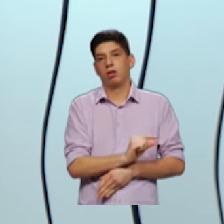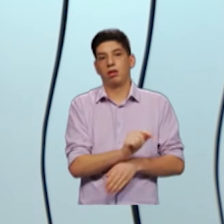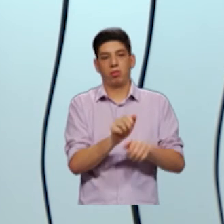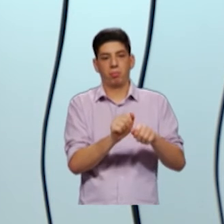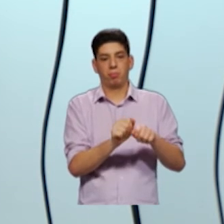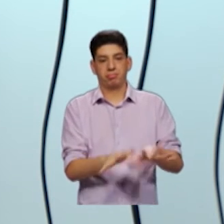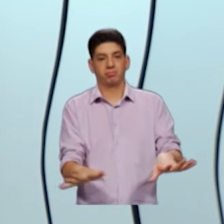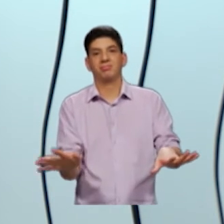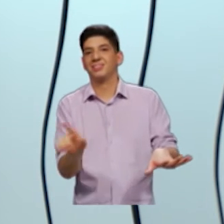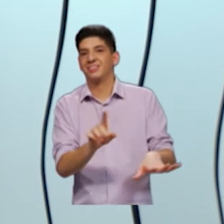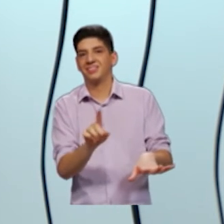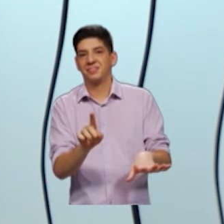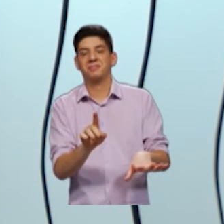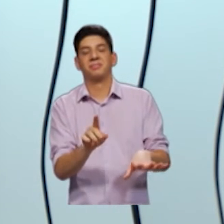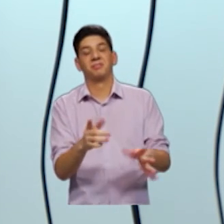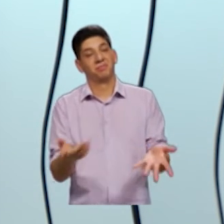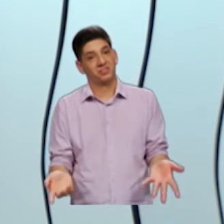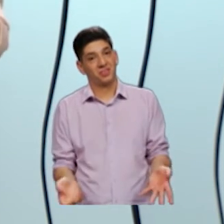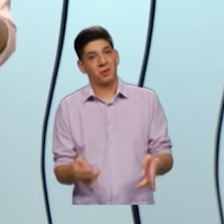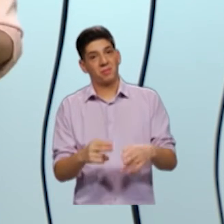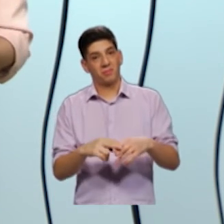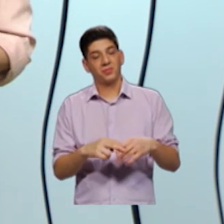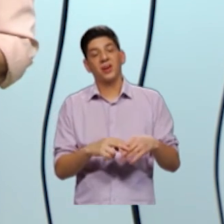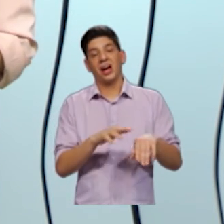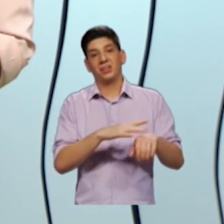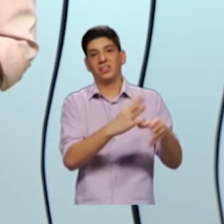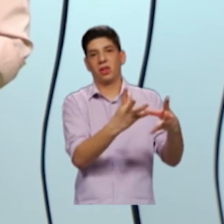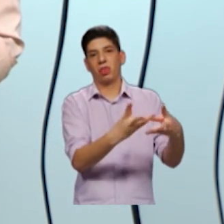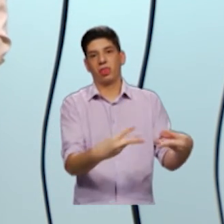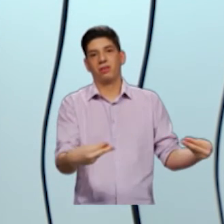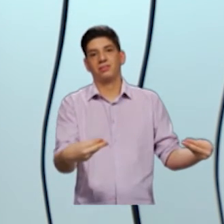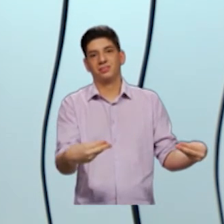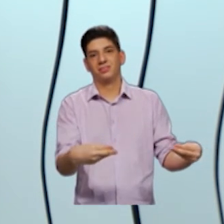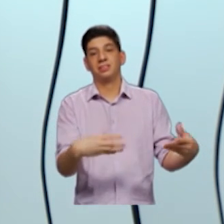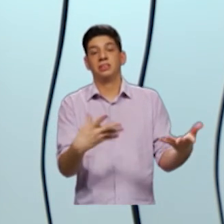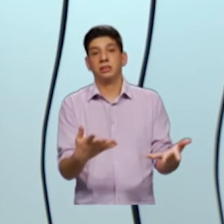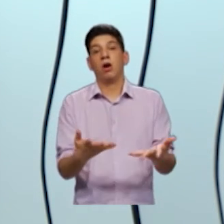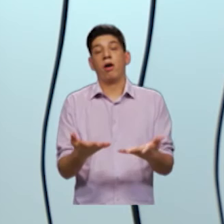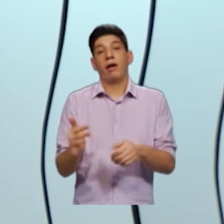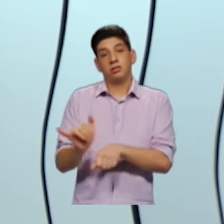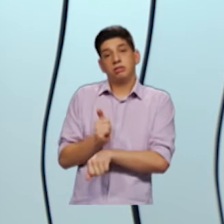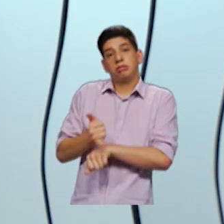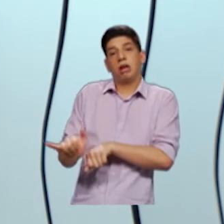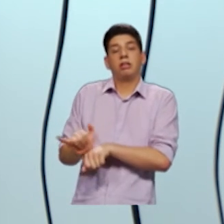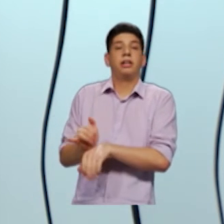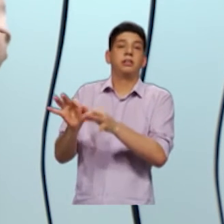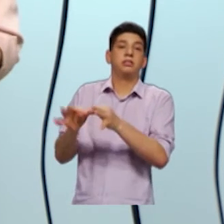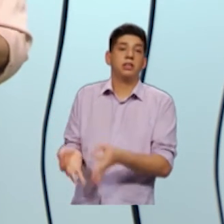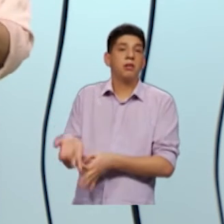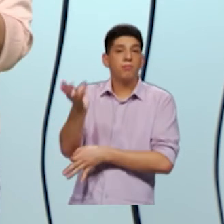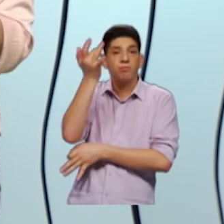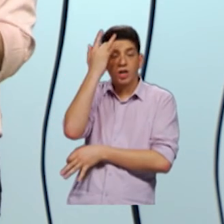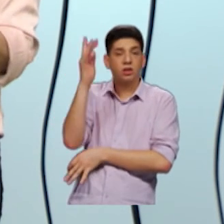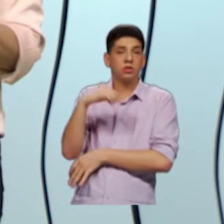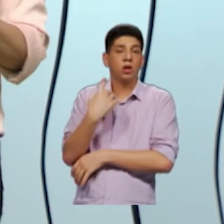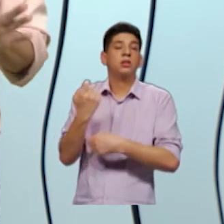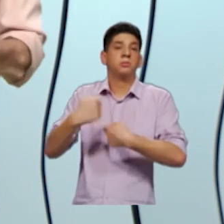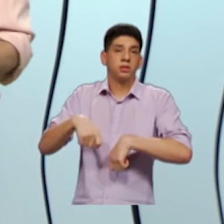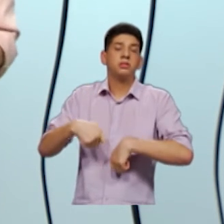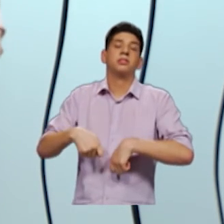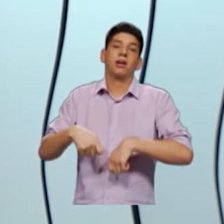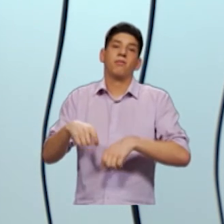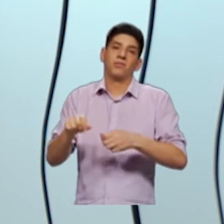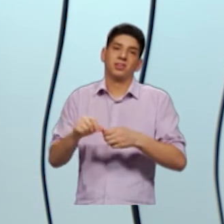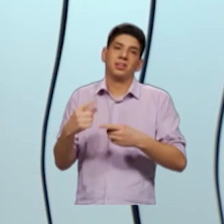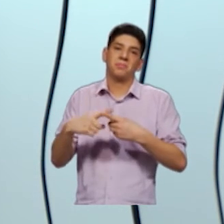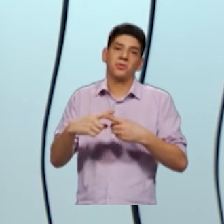reproduzir e, com isso, a doença vai embora. Então, essas medidas simples, fáceis, nós temos que fazer porque